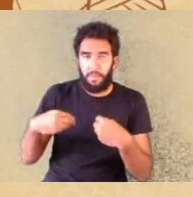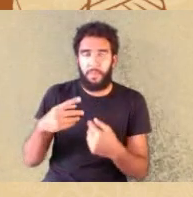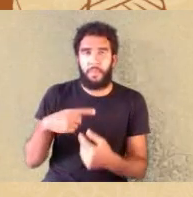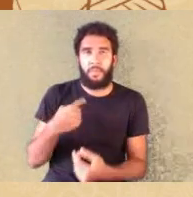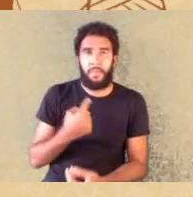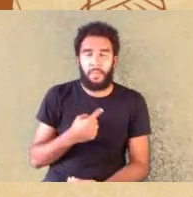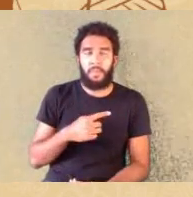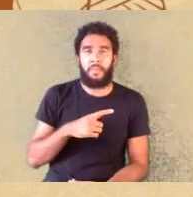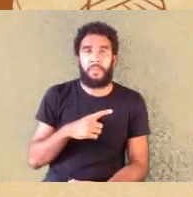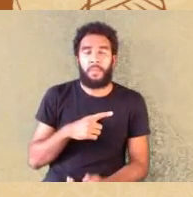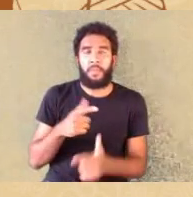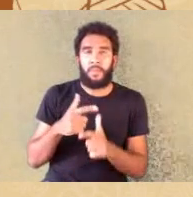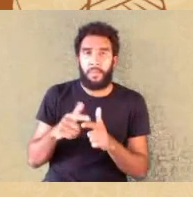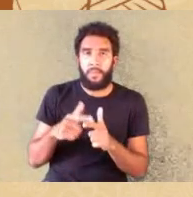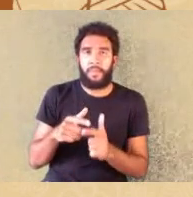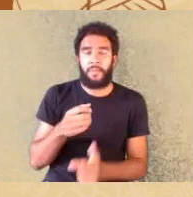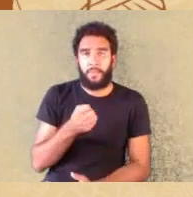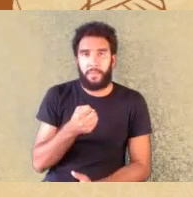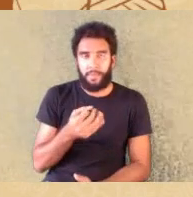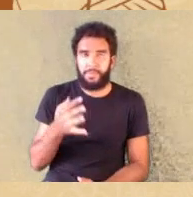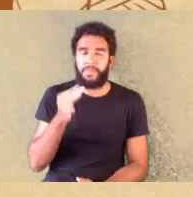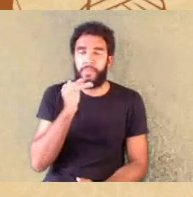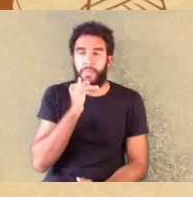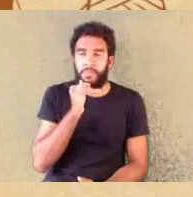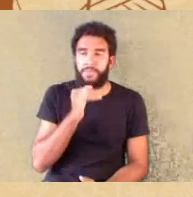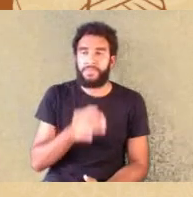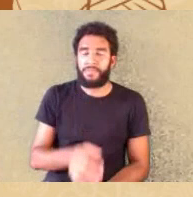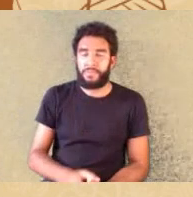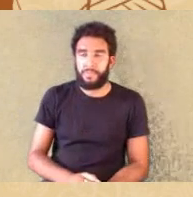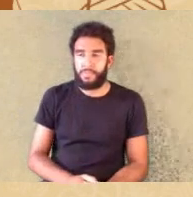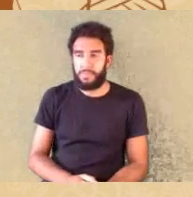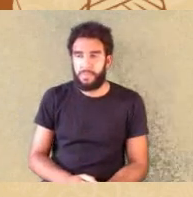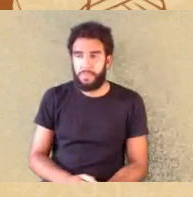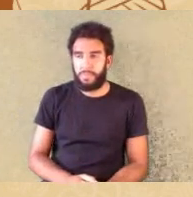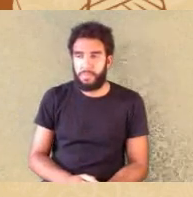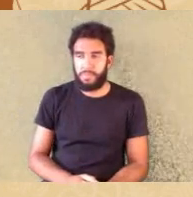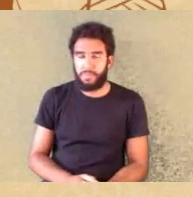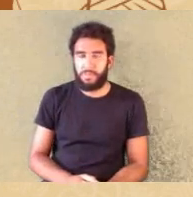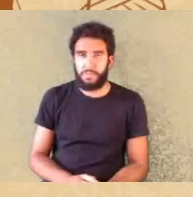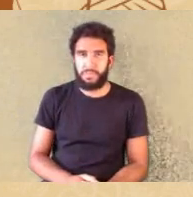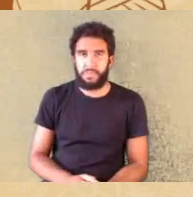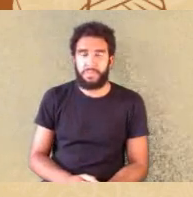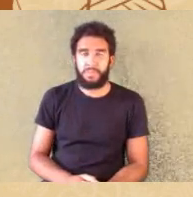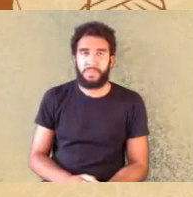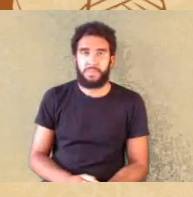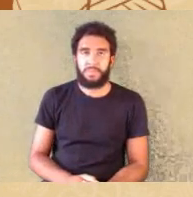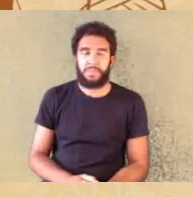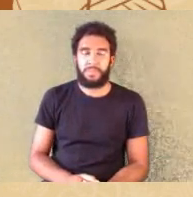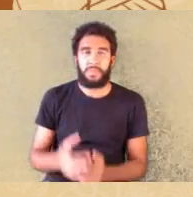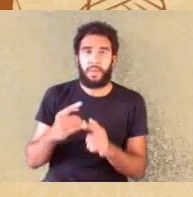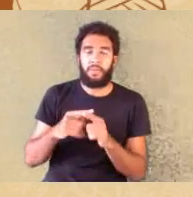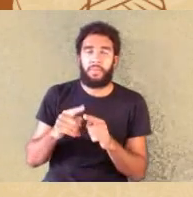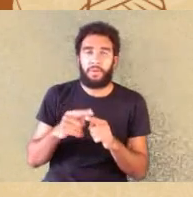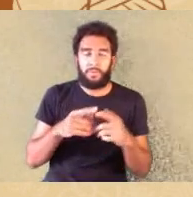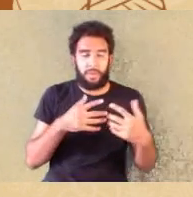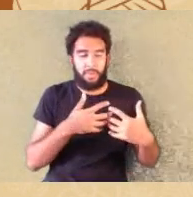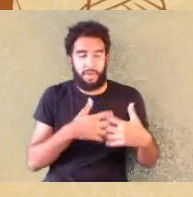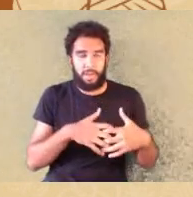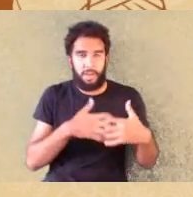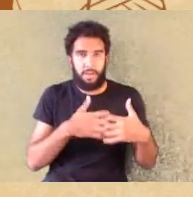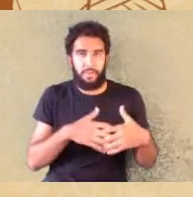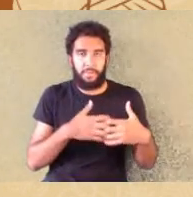desses problemas aqui. Então, por exemplo, distúrbios cardiovasculares, imunodeficiência, diabetes, problemas do